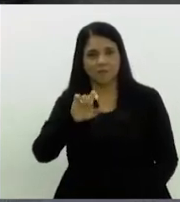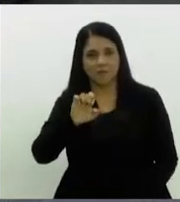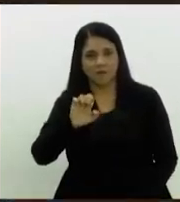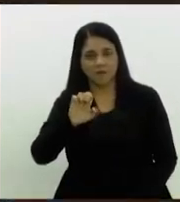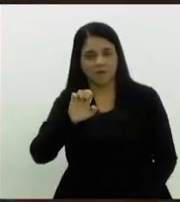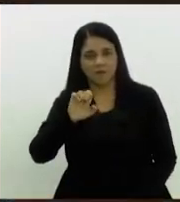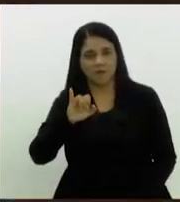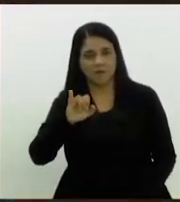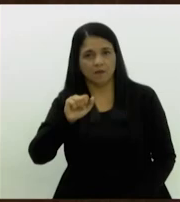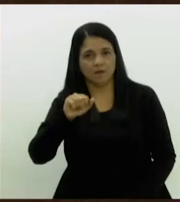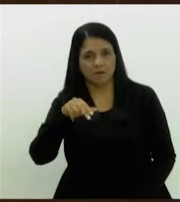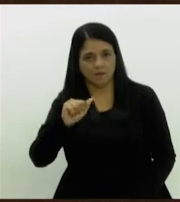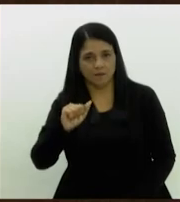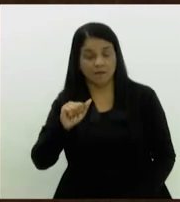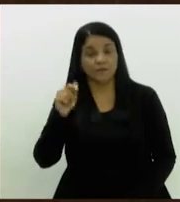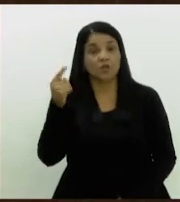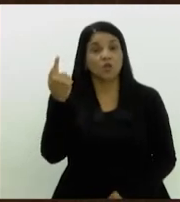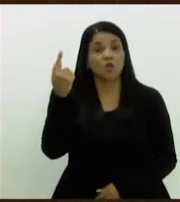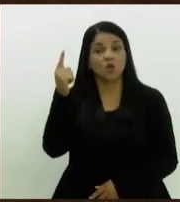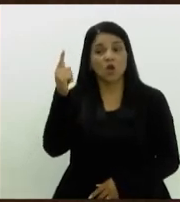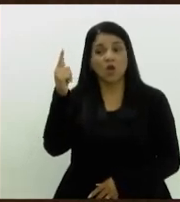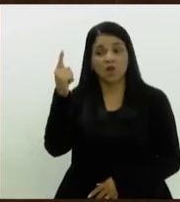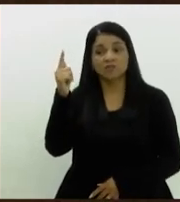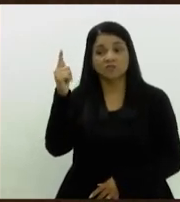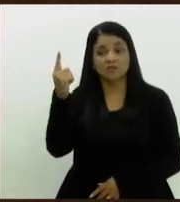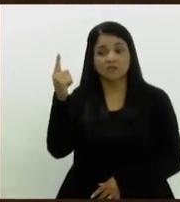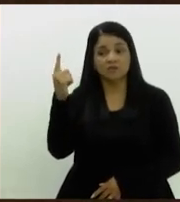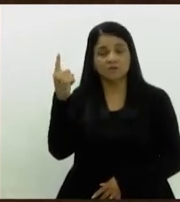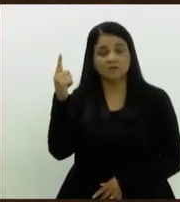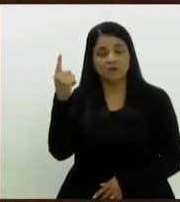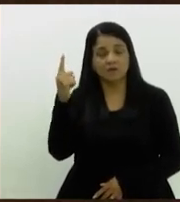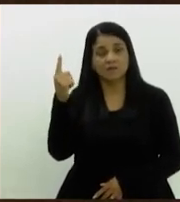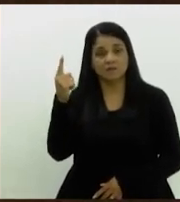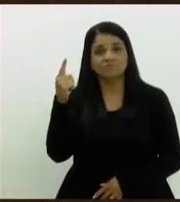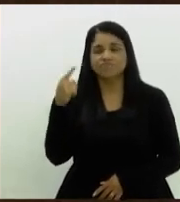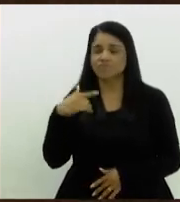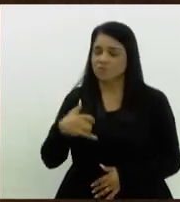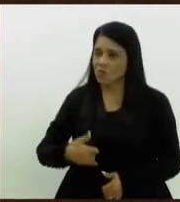Goiânia, Goiás. Muito me honra, Gláucia, a sua presença aqui.